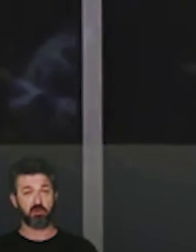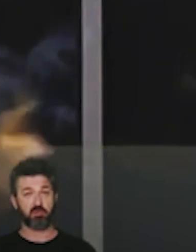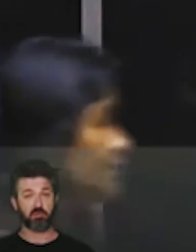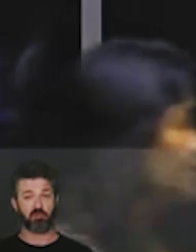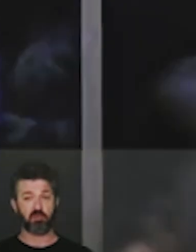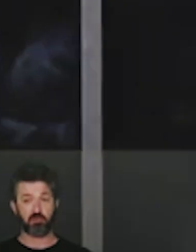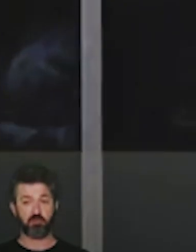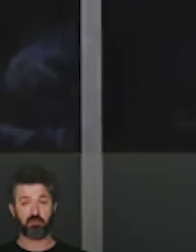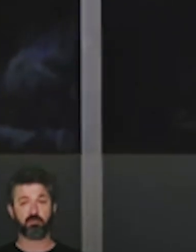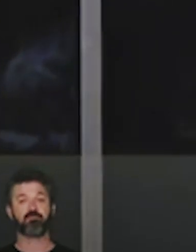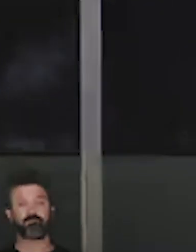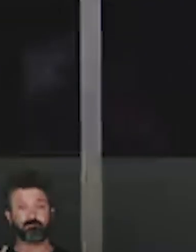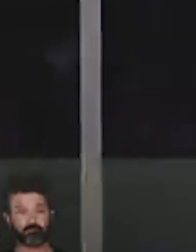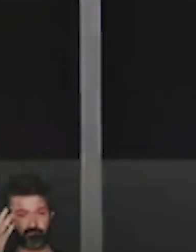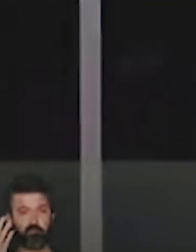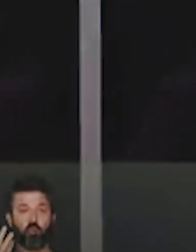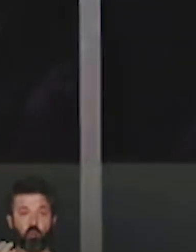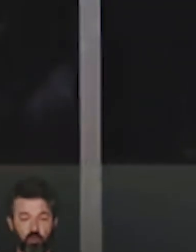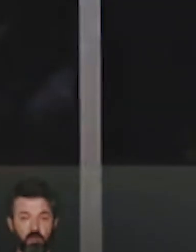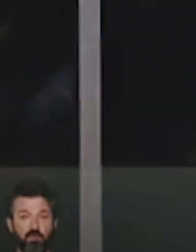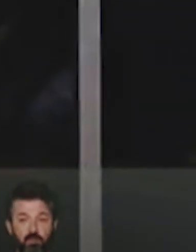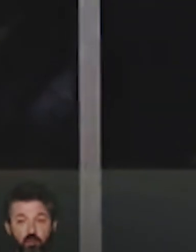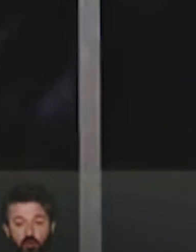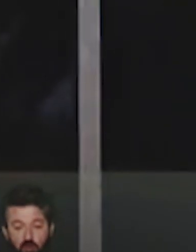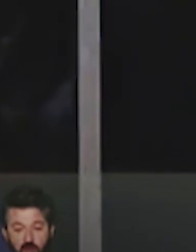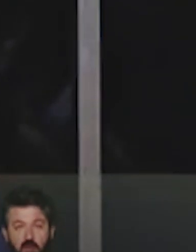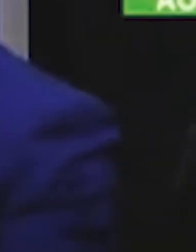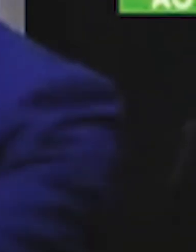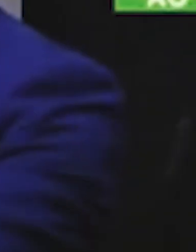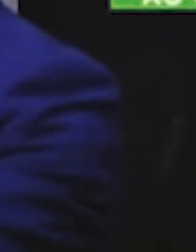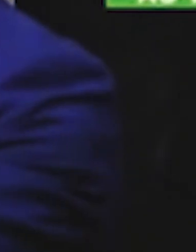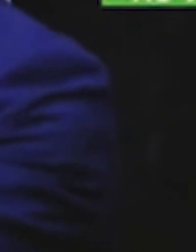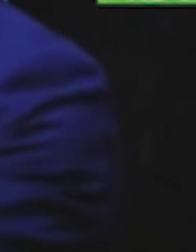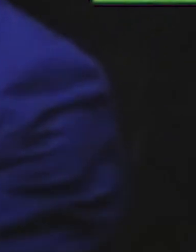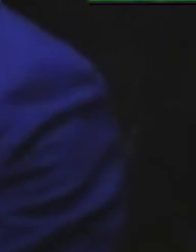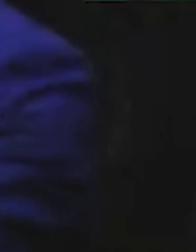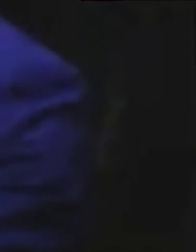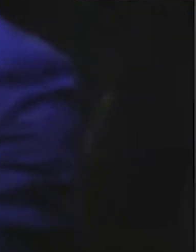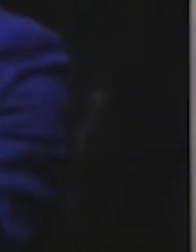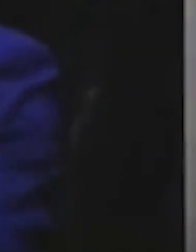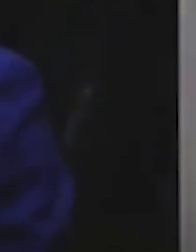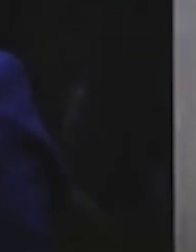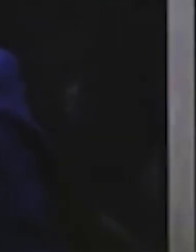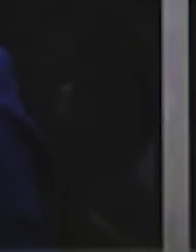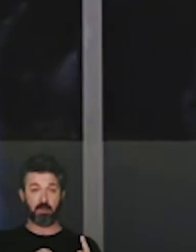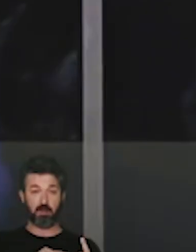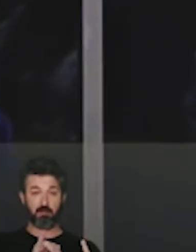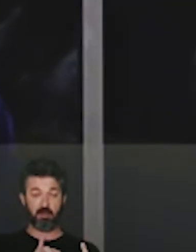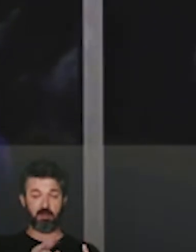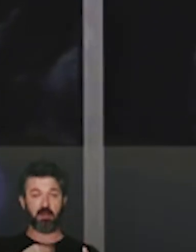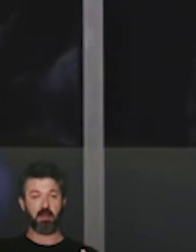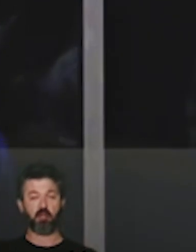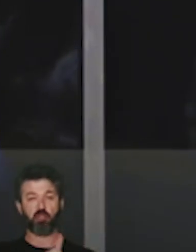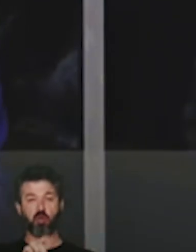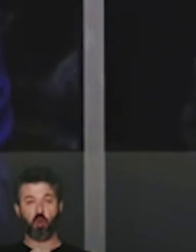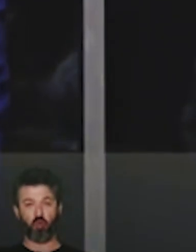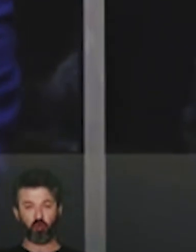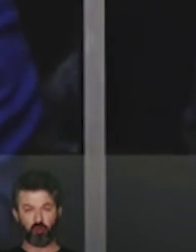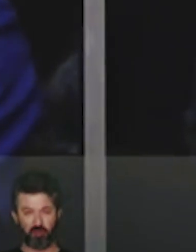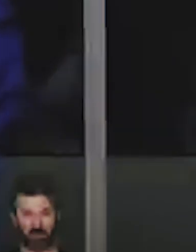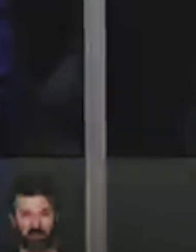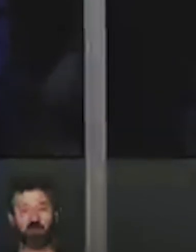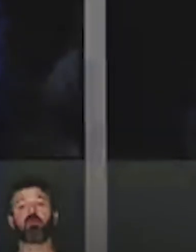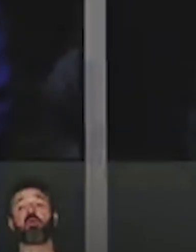É importante que nós instalemos essas duas CPIs. A CPMI do 8 de janeiro e a CPI do